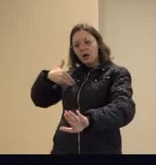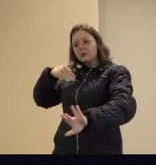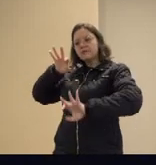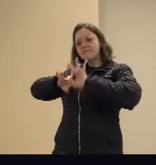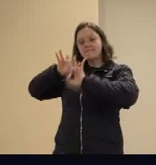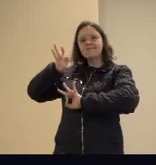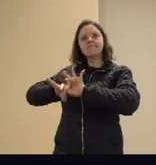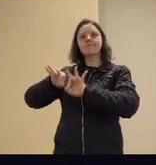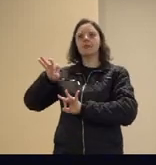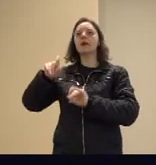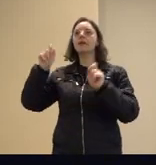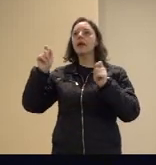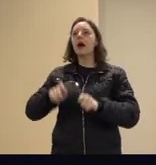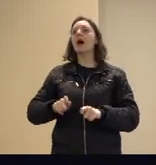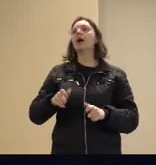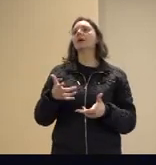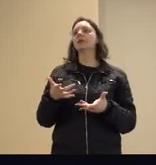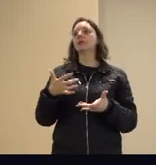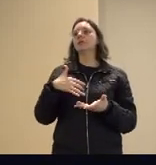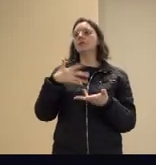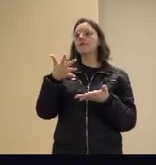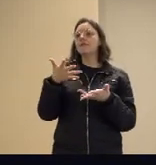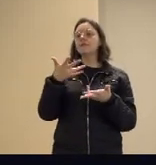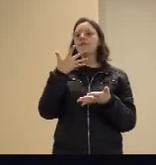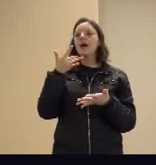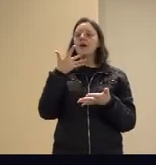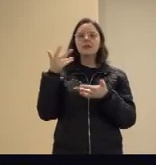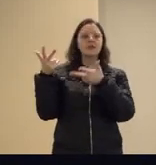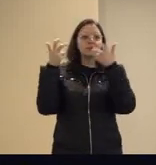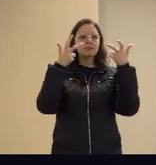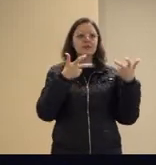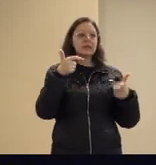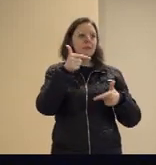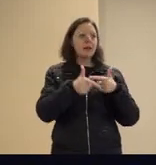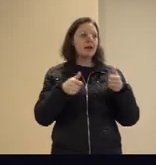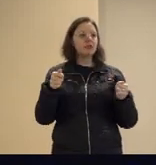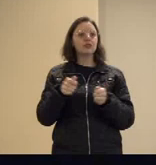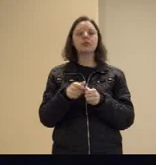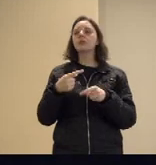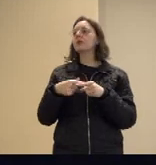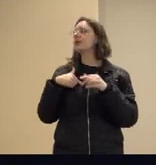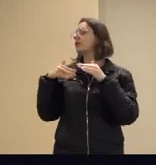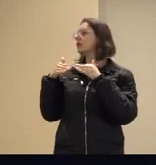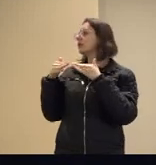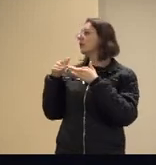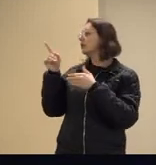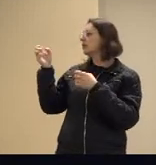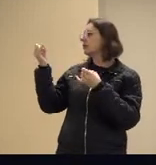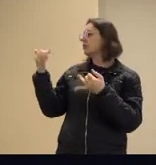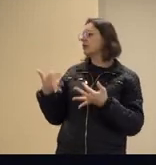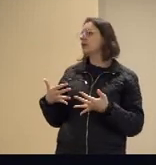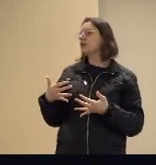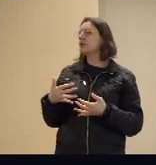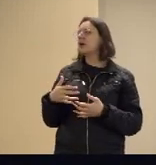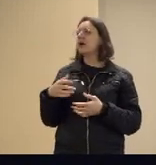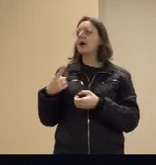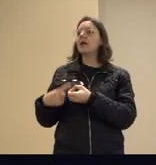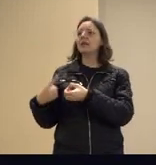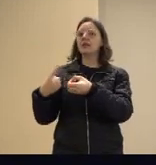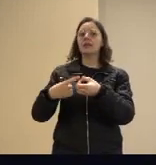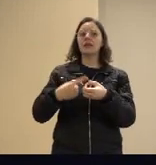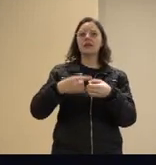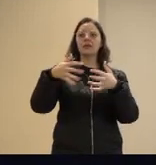partir desta percepção, é mais fácil a gente trabalhar. Porque eu concordo com a colega, cada um na sua caixa, mas eu tenho que ter a